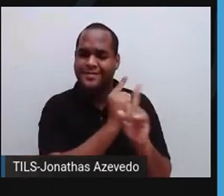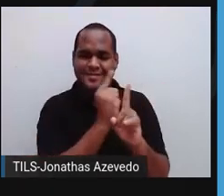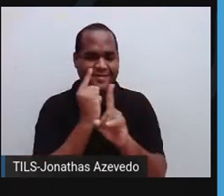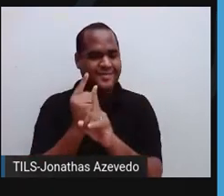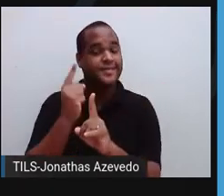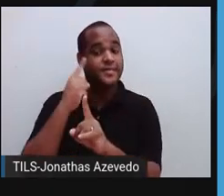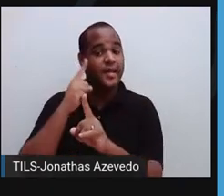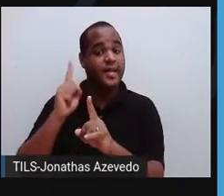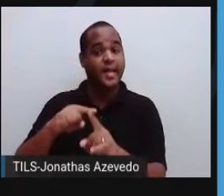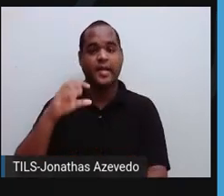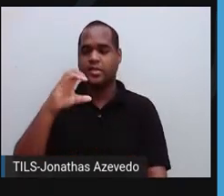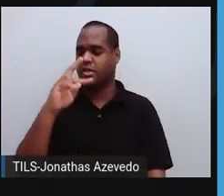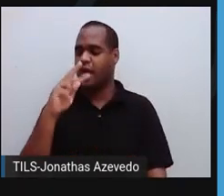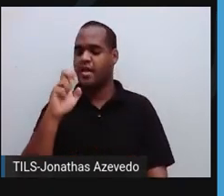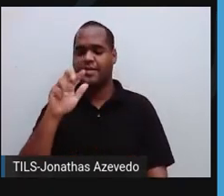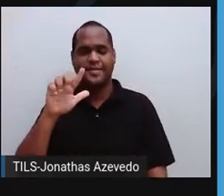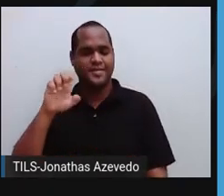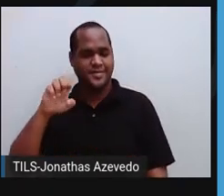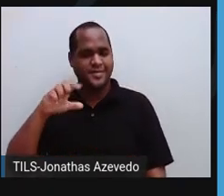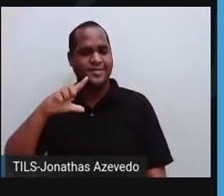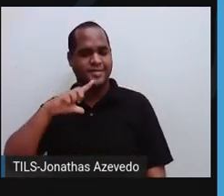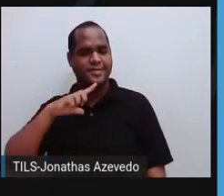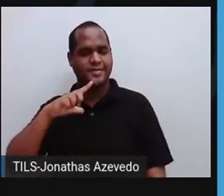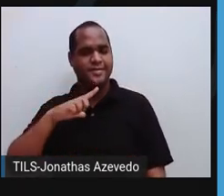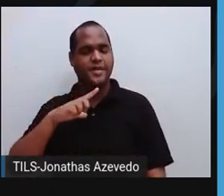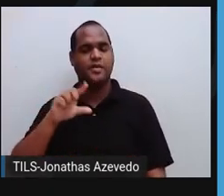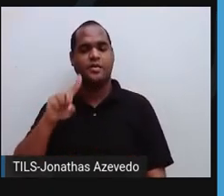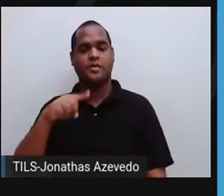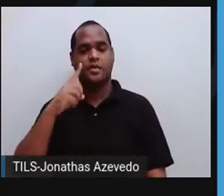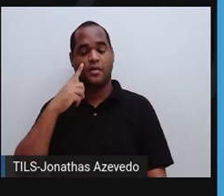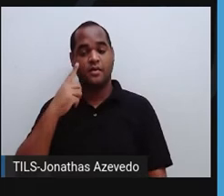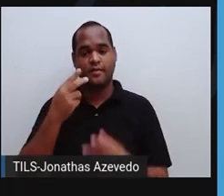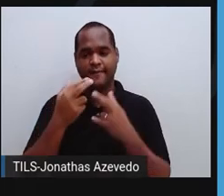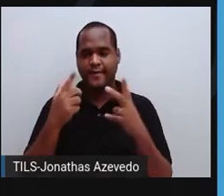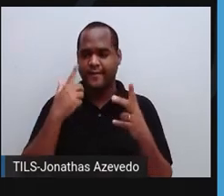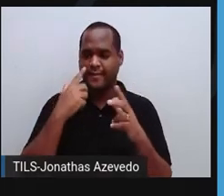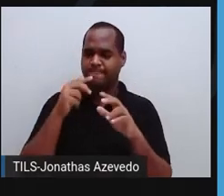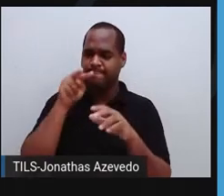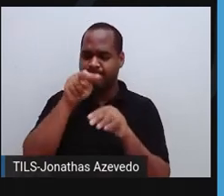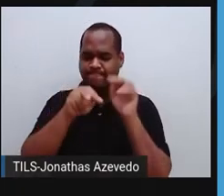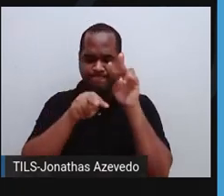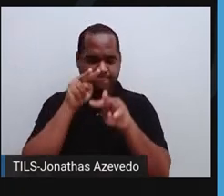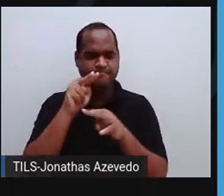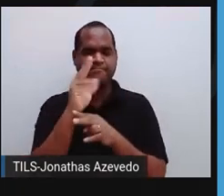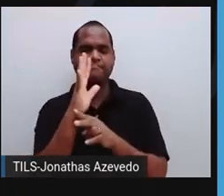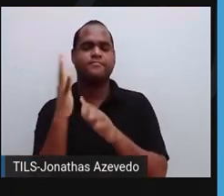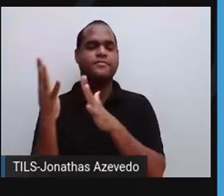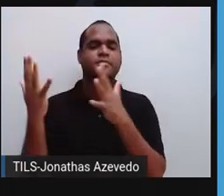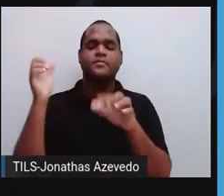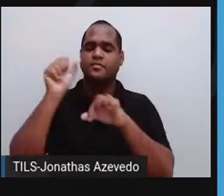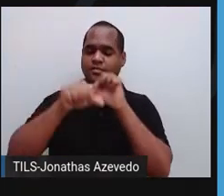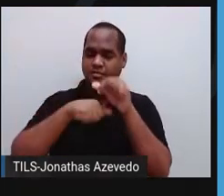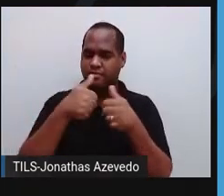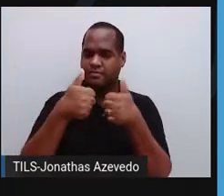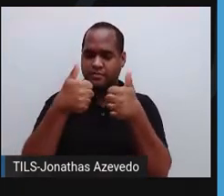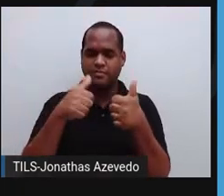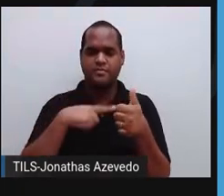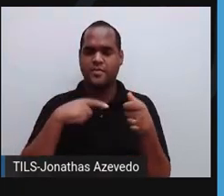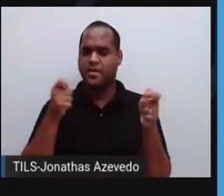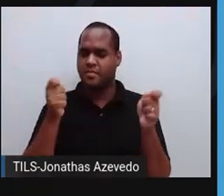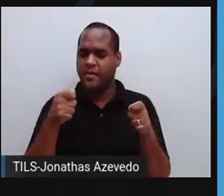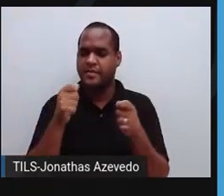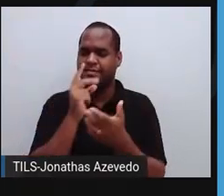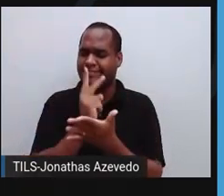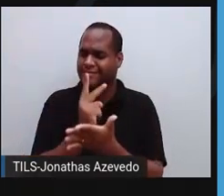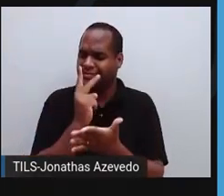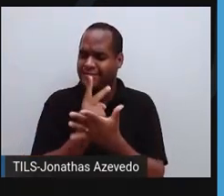Charles Darwin cunhou o que a gente chama do Darwinismo. Ele observando a natureza, ele falava, gente, é possível que os seres sejam sempre a mesma